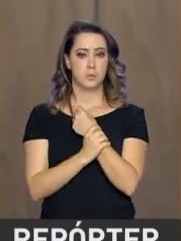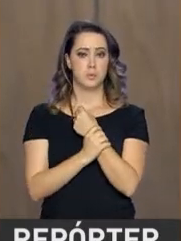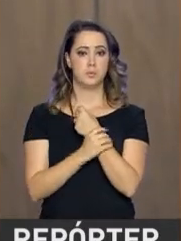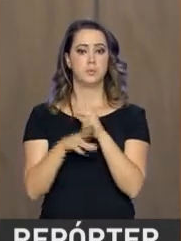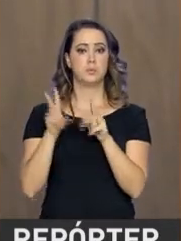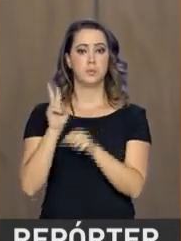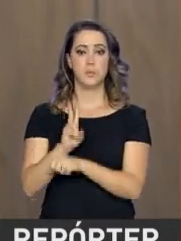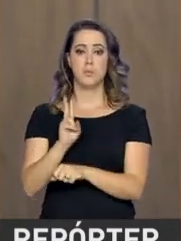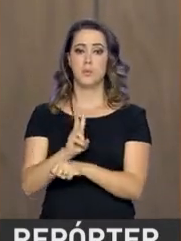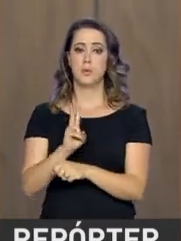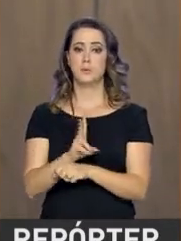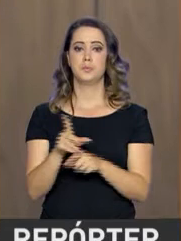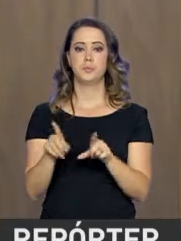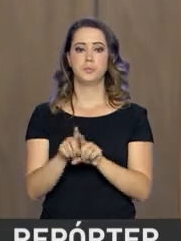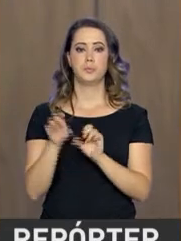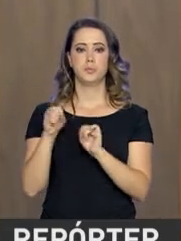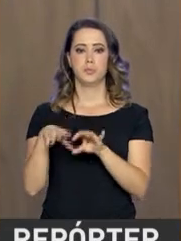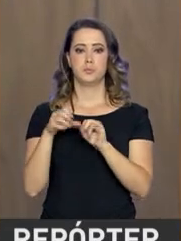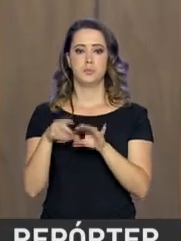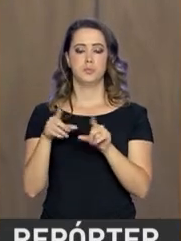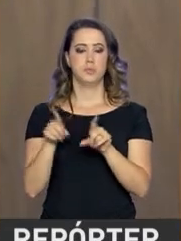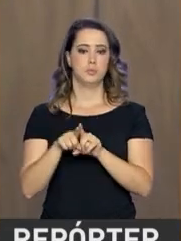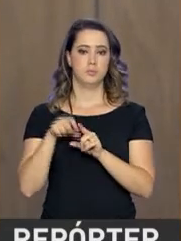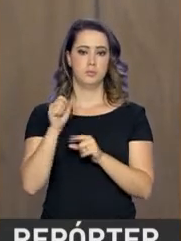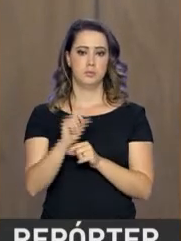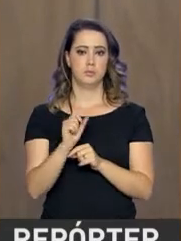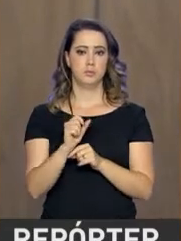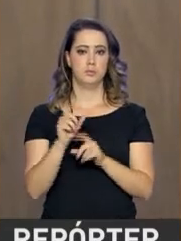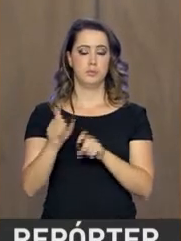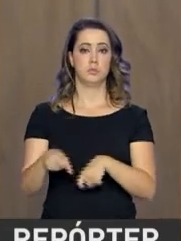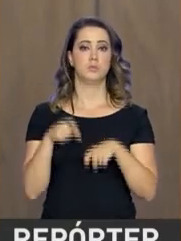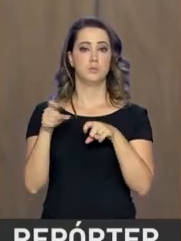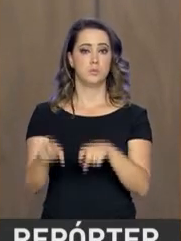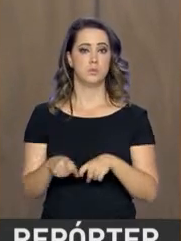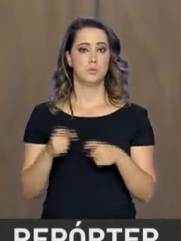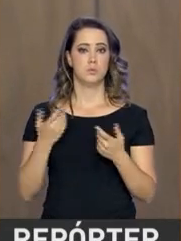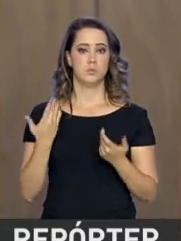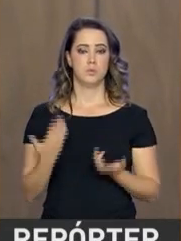defesa e educação e agricultura